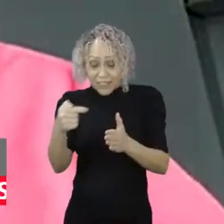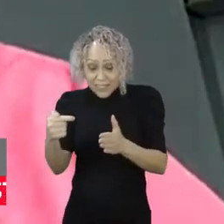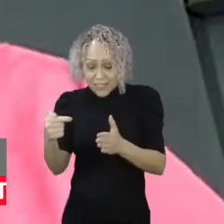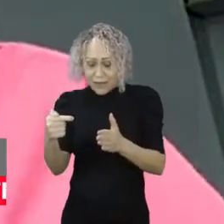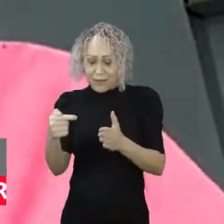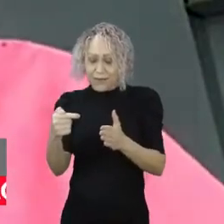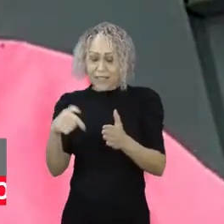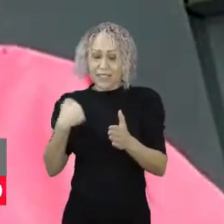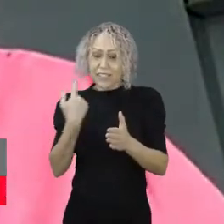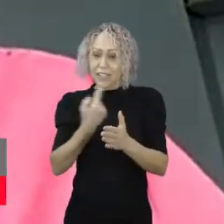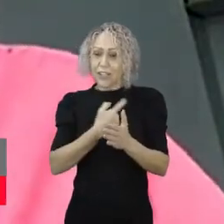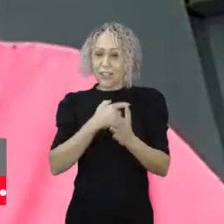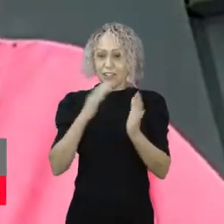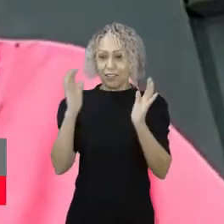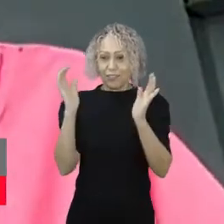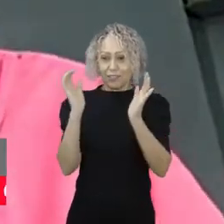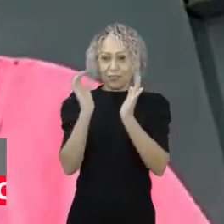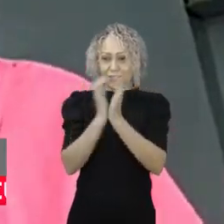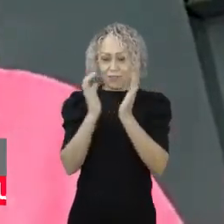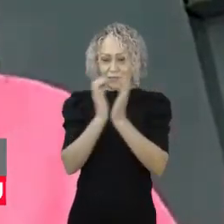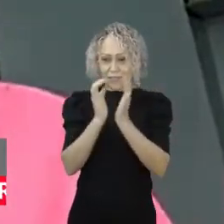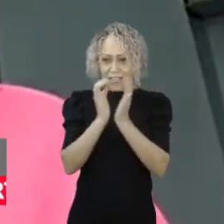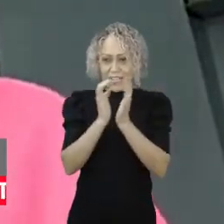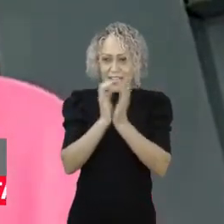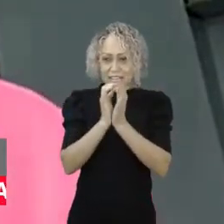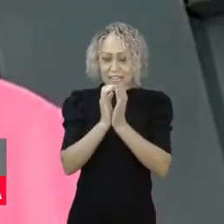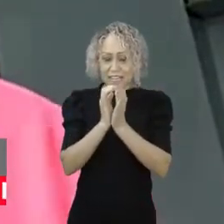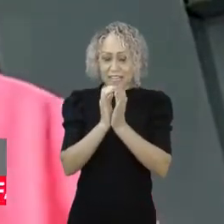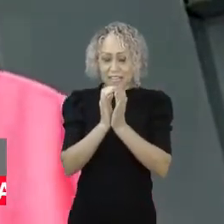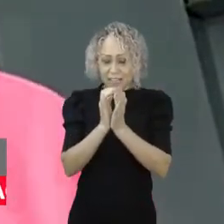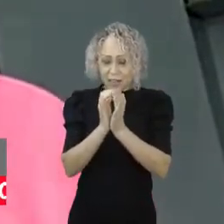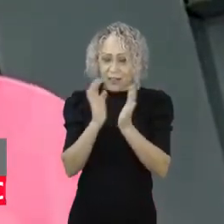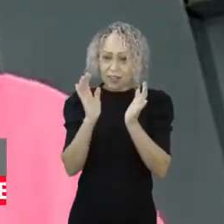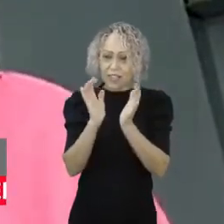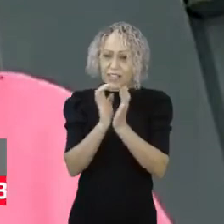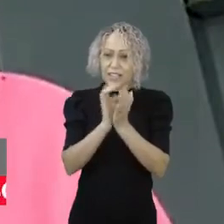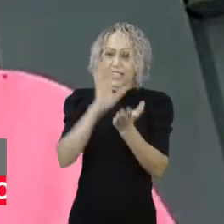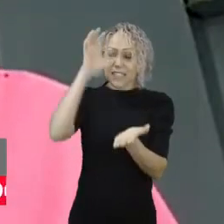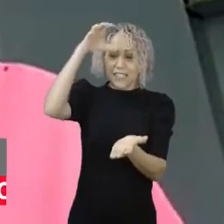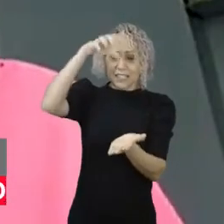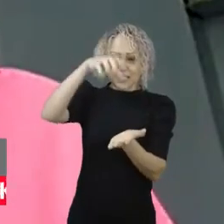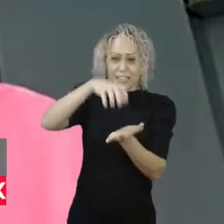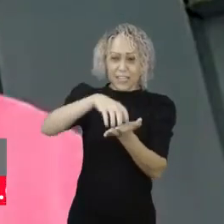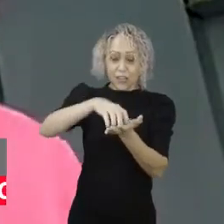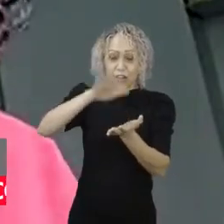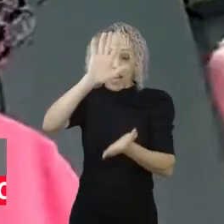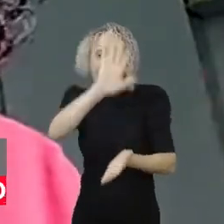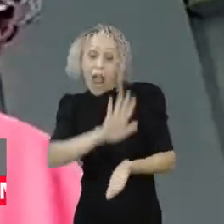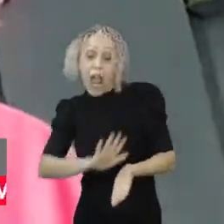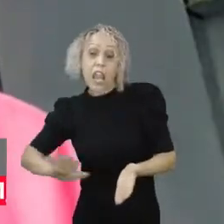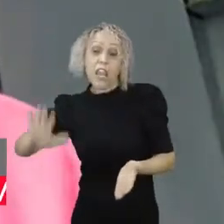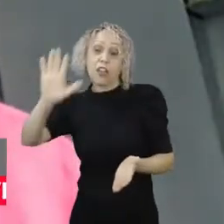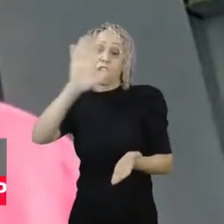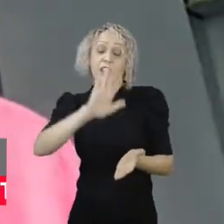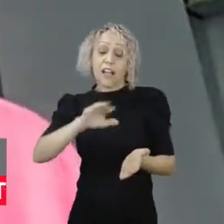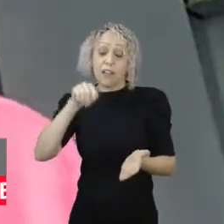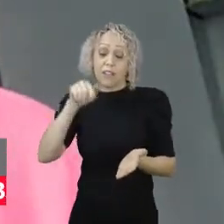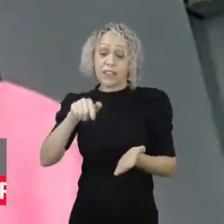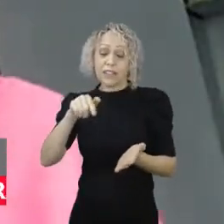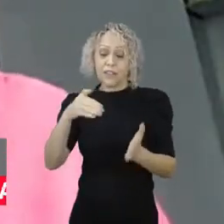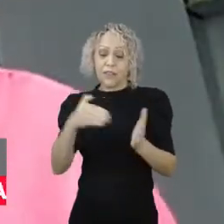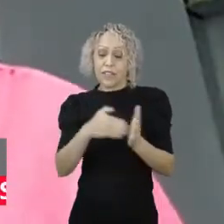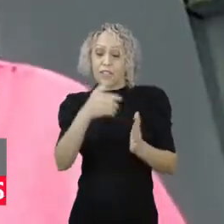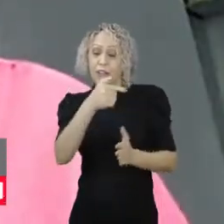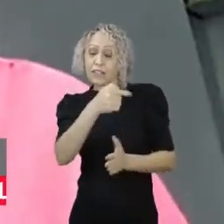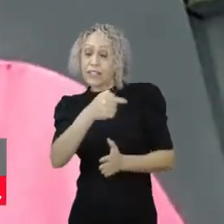executiva nacional do PT, que reúne também segunda-feira, vai definir a data, mas possivelmente